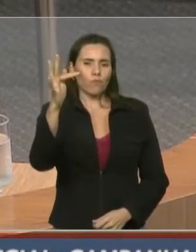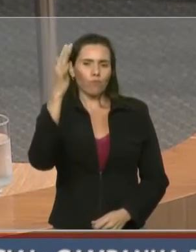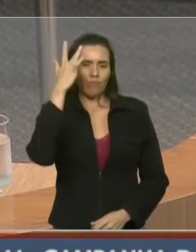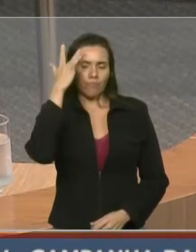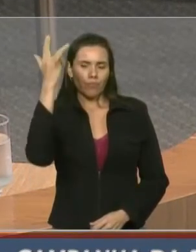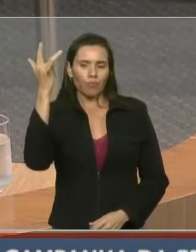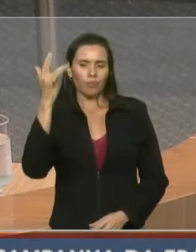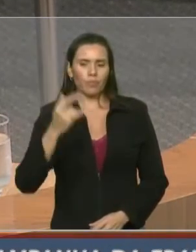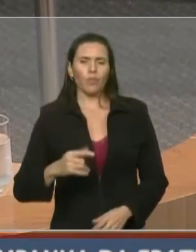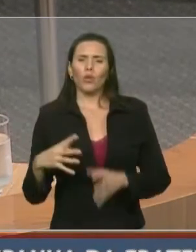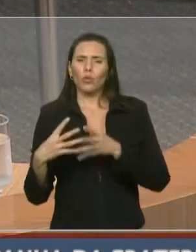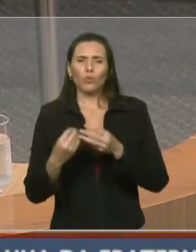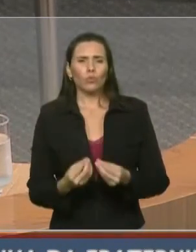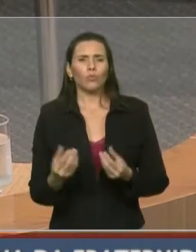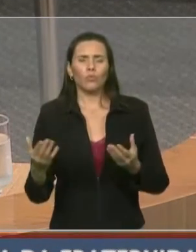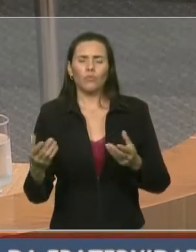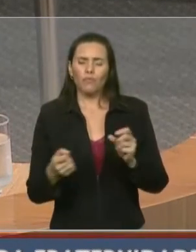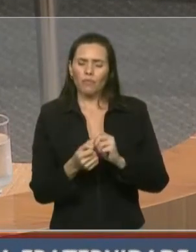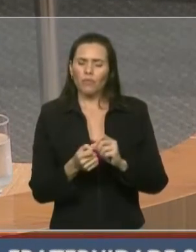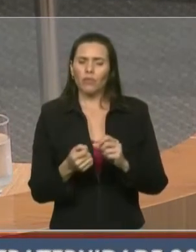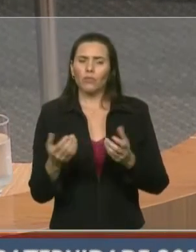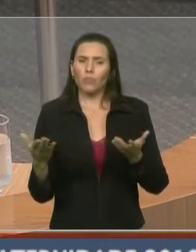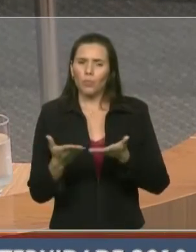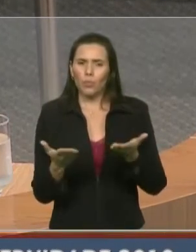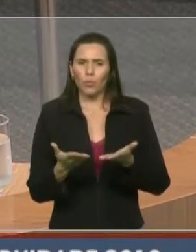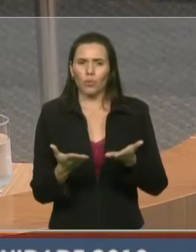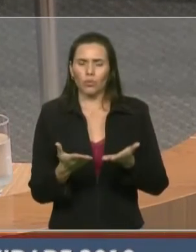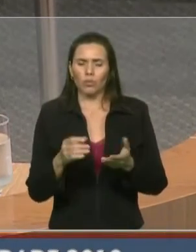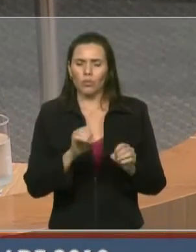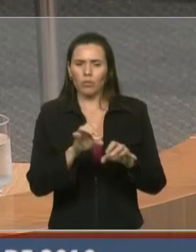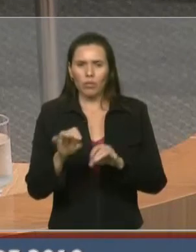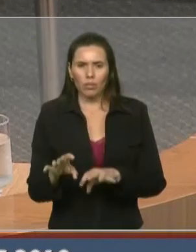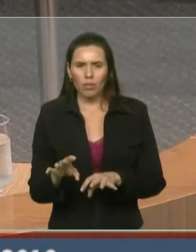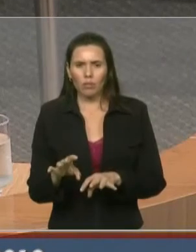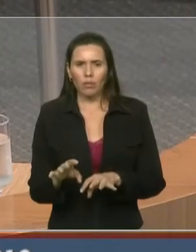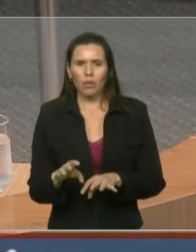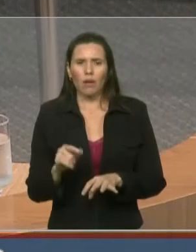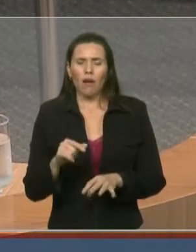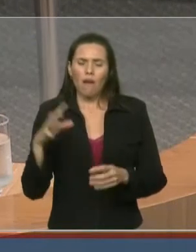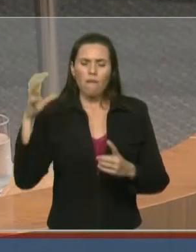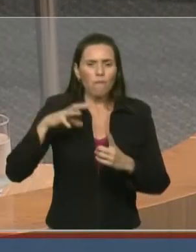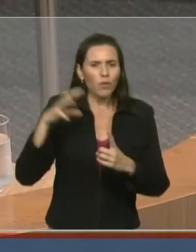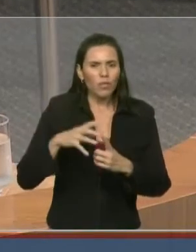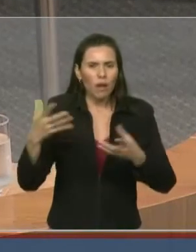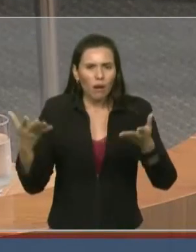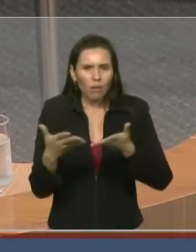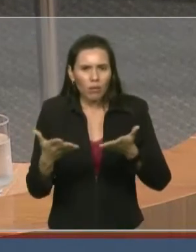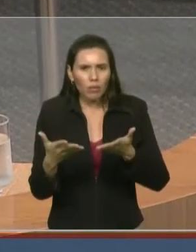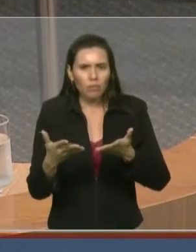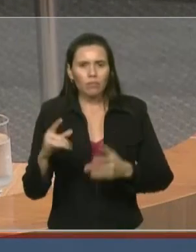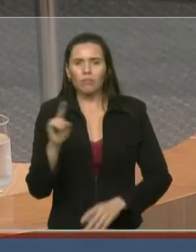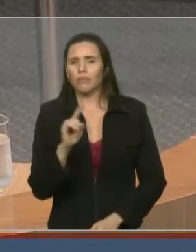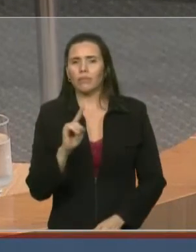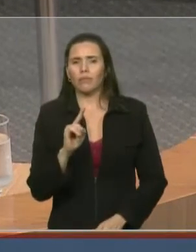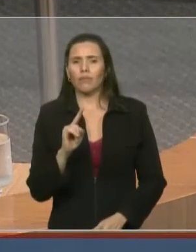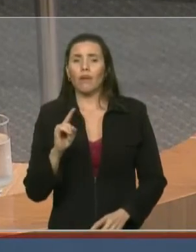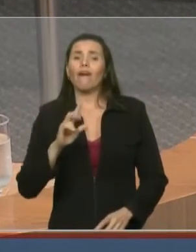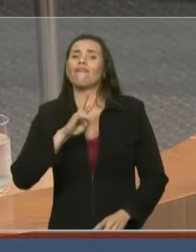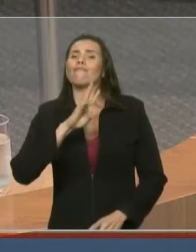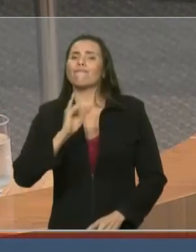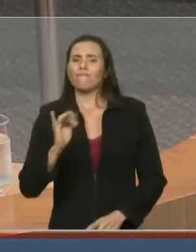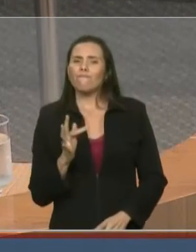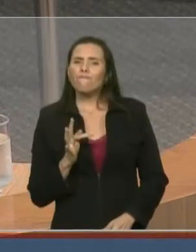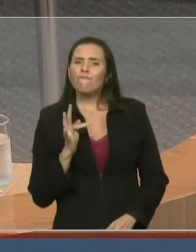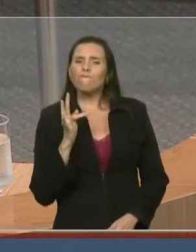são feitos hoje na área de educação, eles não têm impacto imediato, eles têm impacto geracional. Mas nenhum país